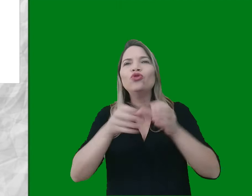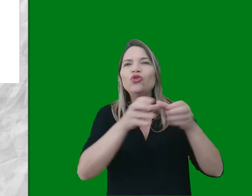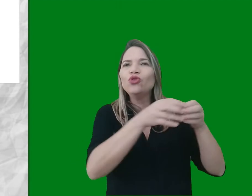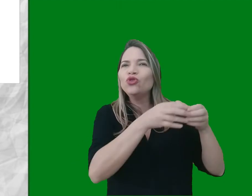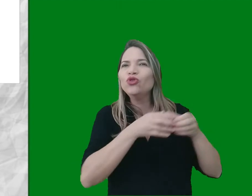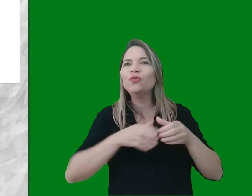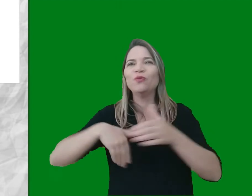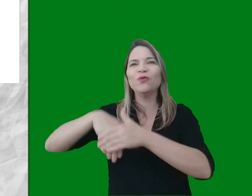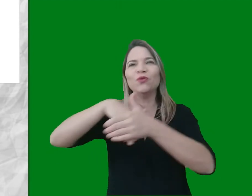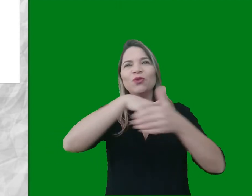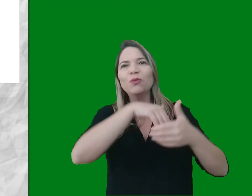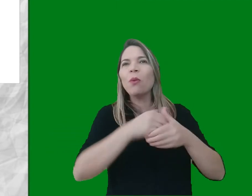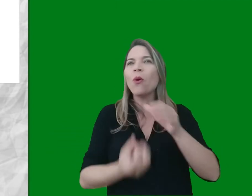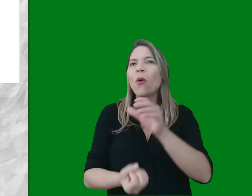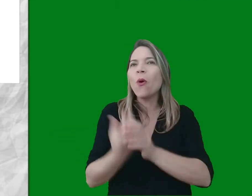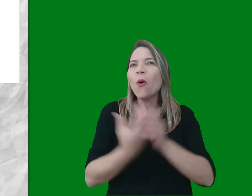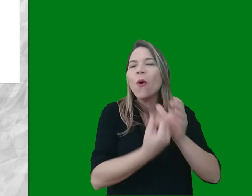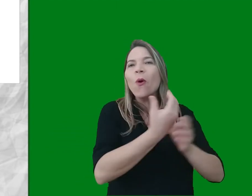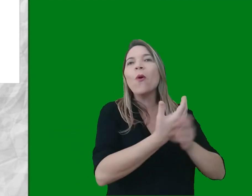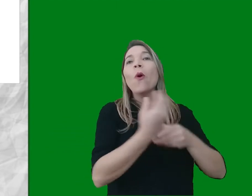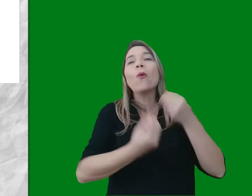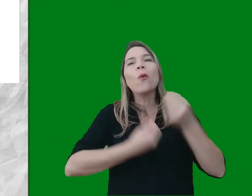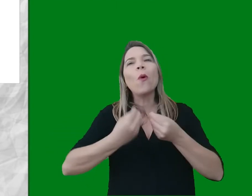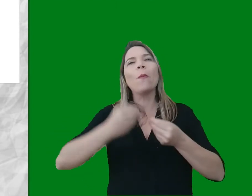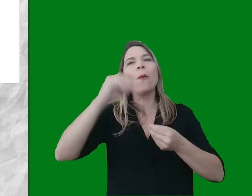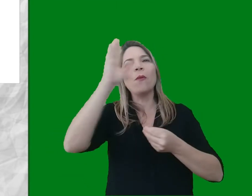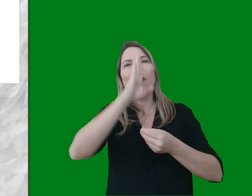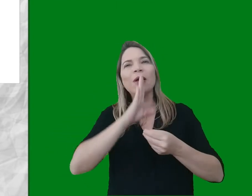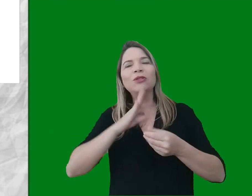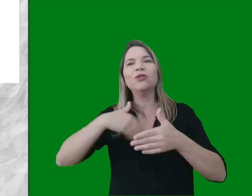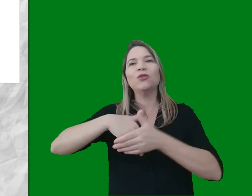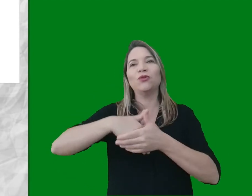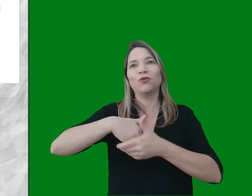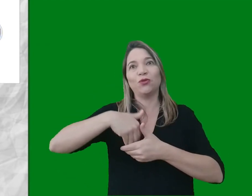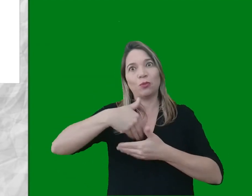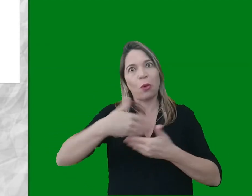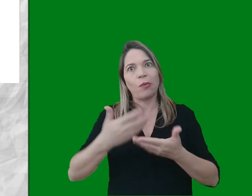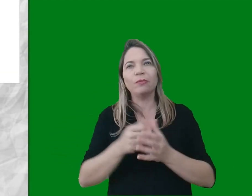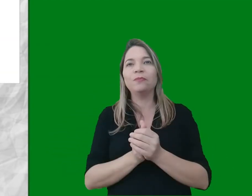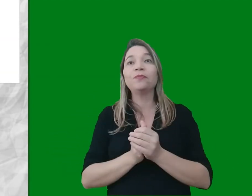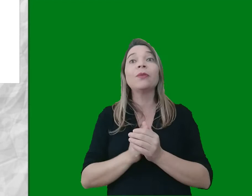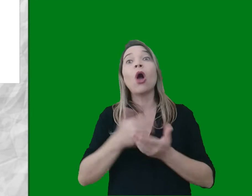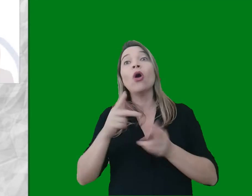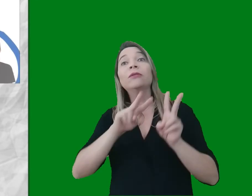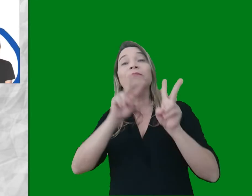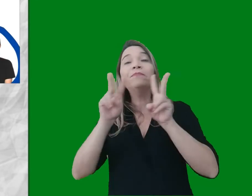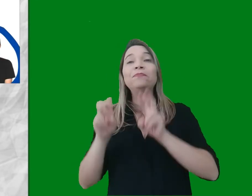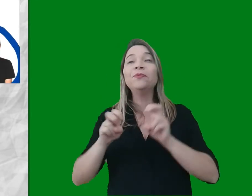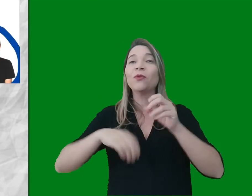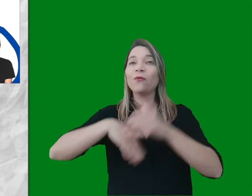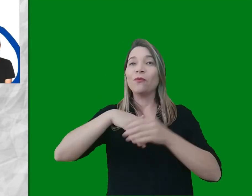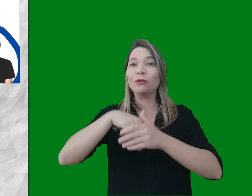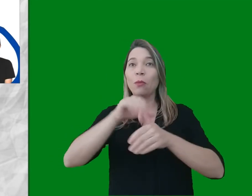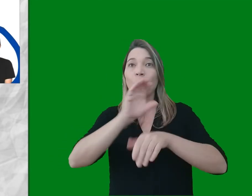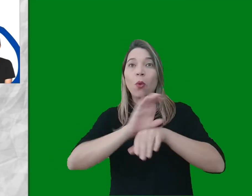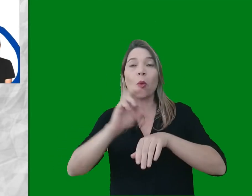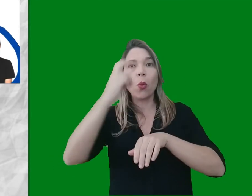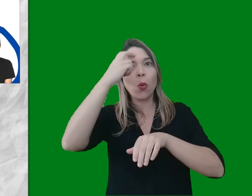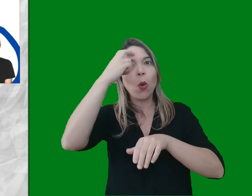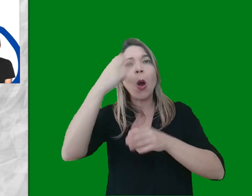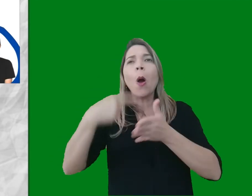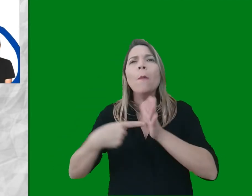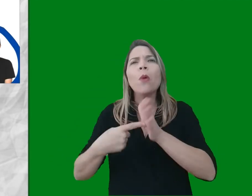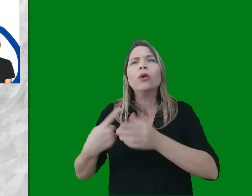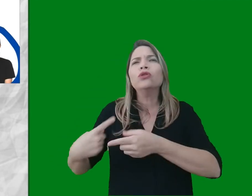de sua criação, as mudanças na plástica do futebol no decorrer do tempo. Em Futebol e Cultura, o entendimento do que é cultura foi